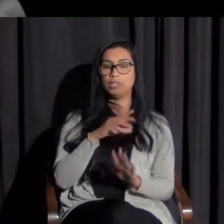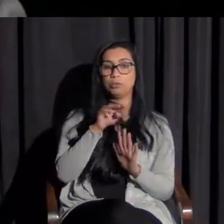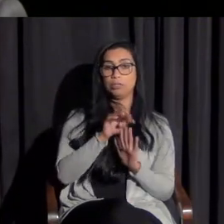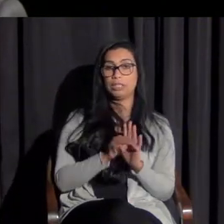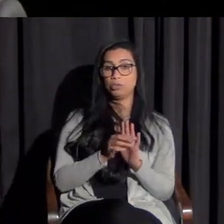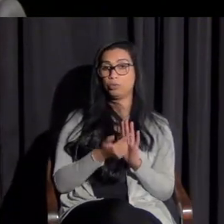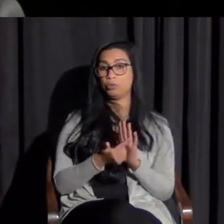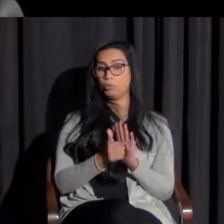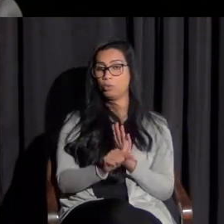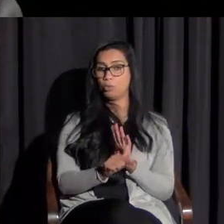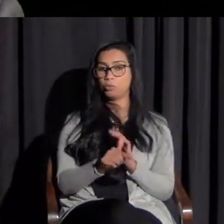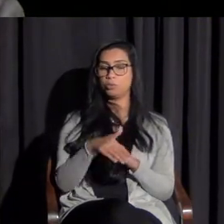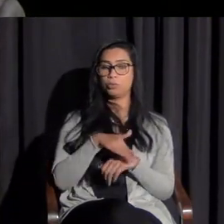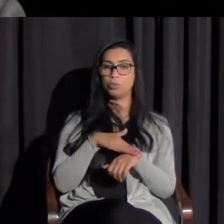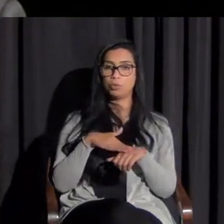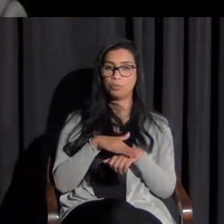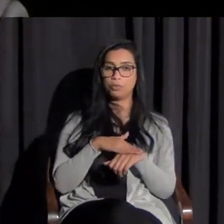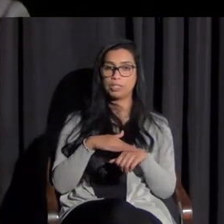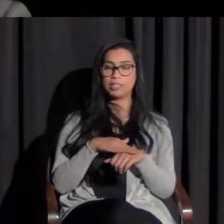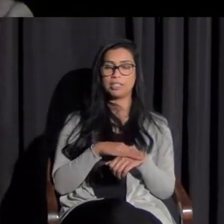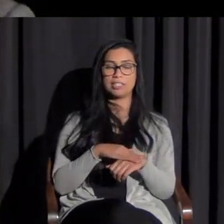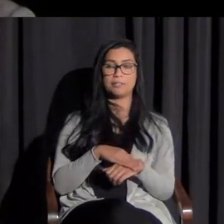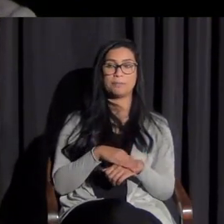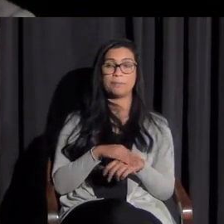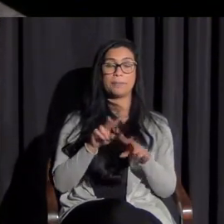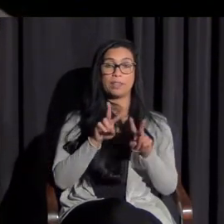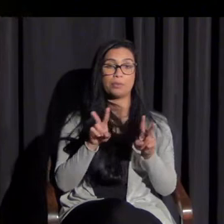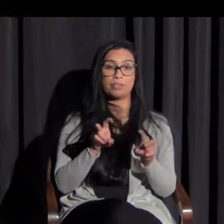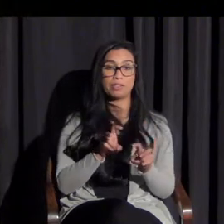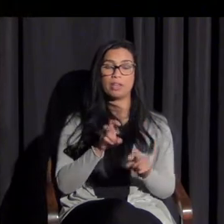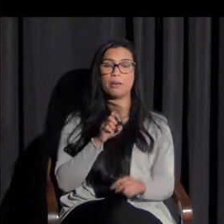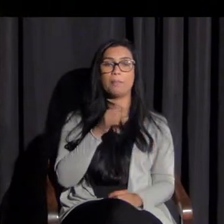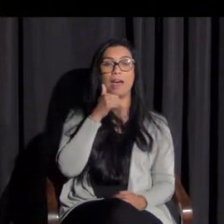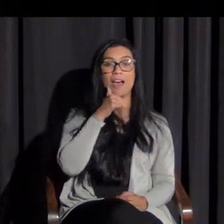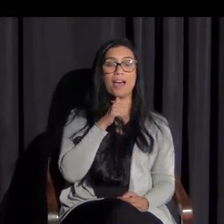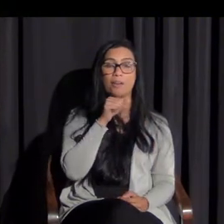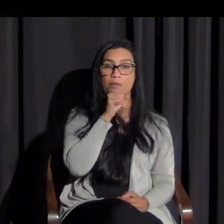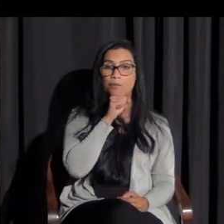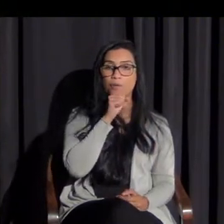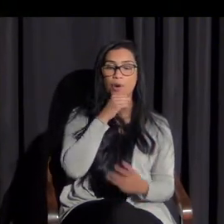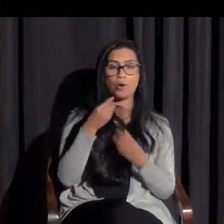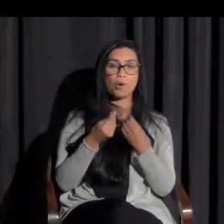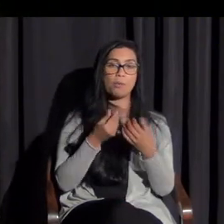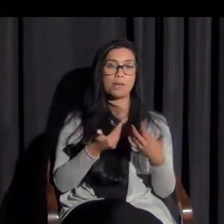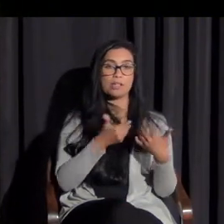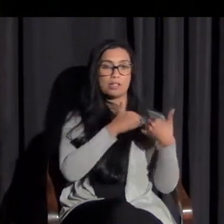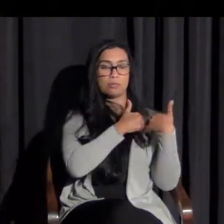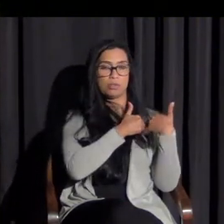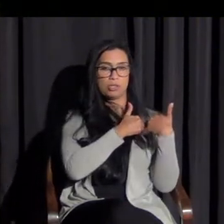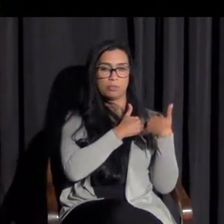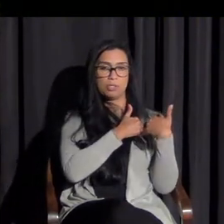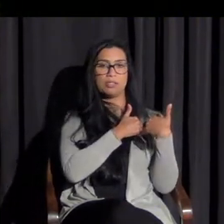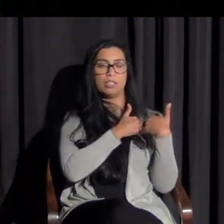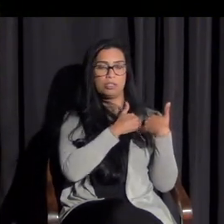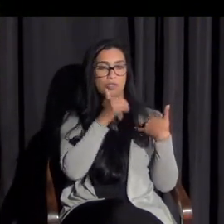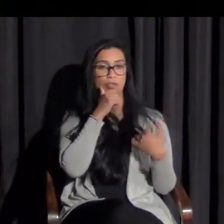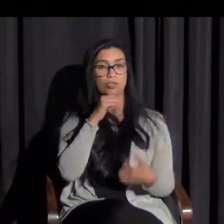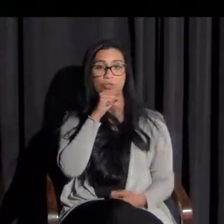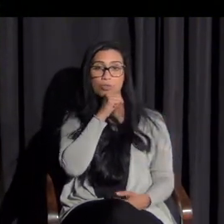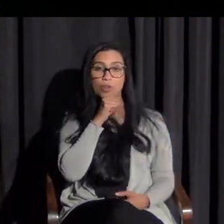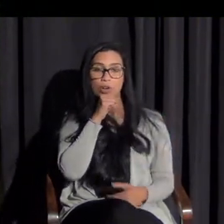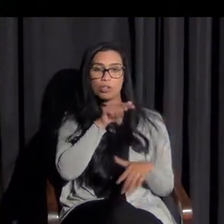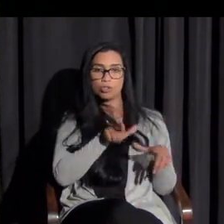a gente está tratando particularmente das avós, né, o papel das avós dentro desses movimentos de luta por